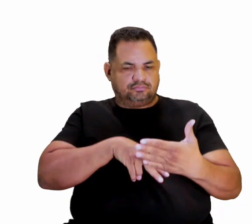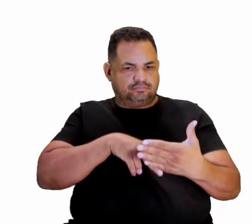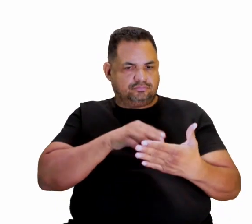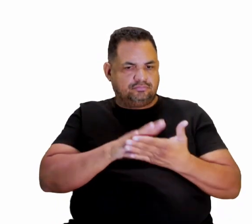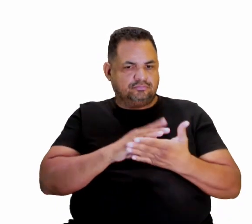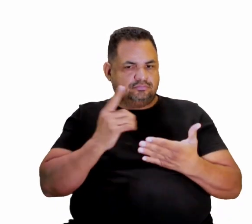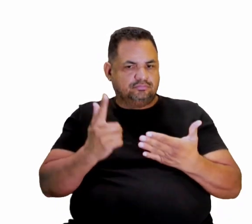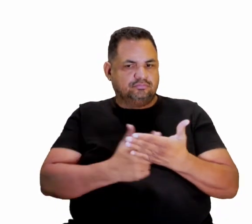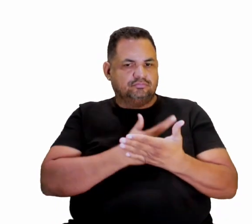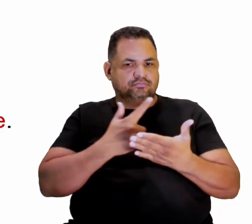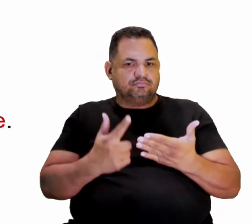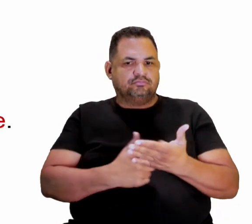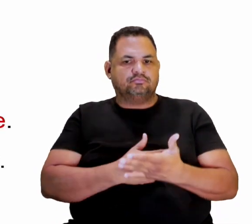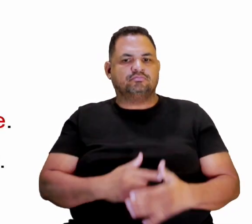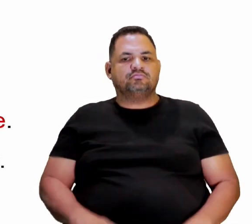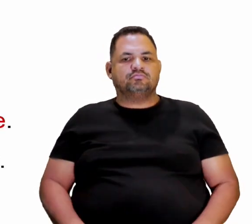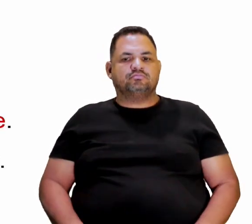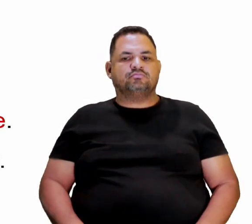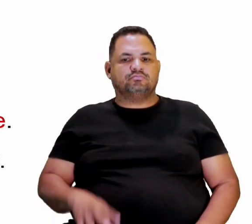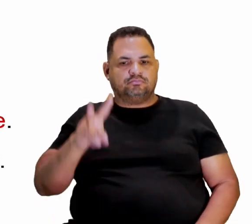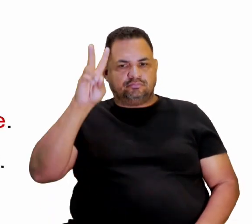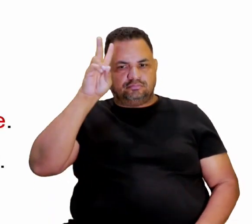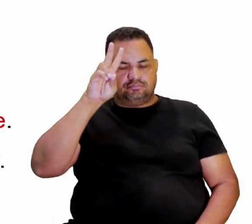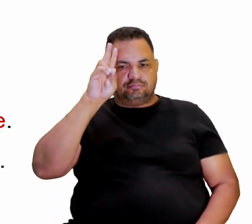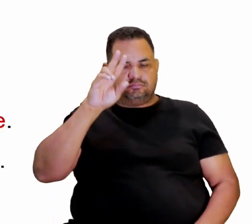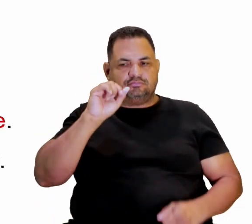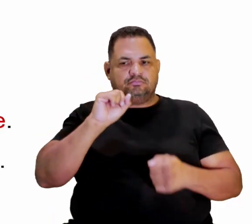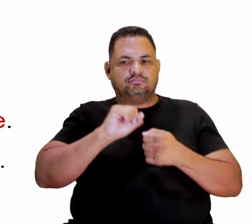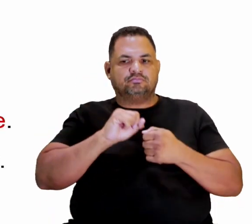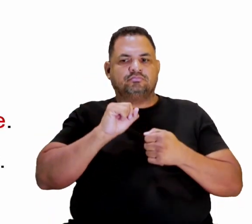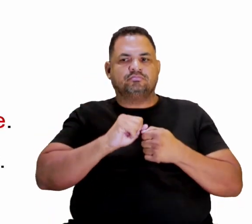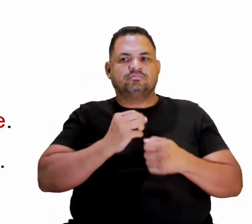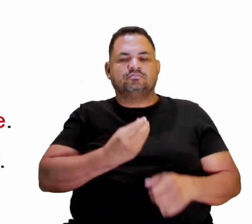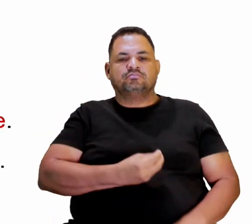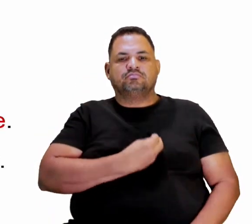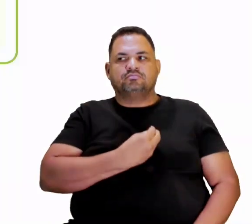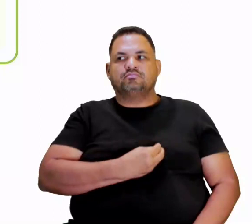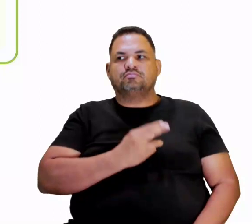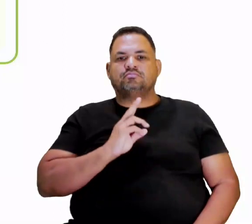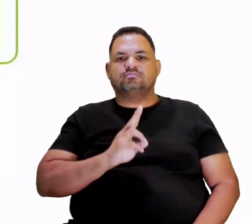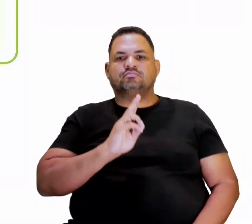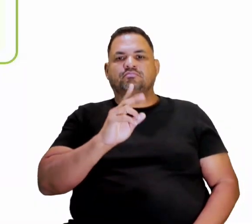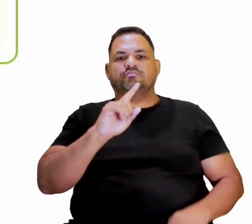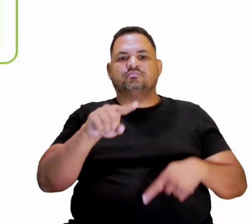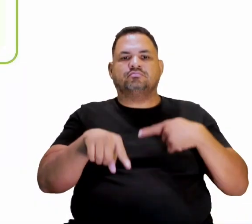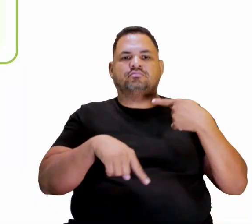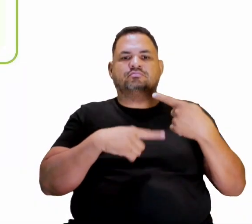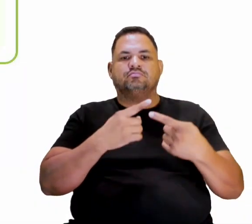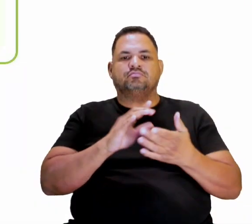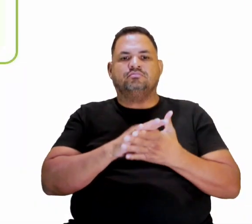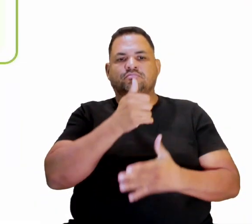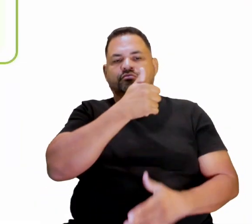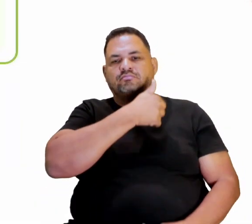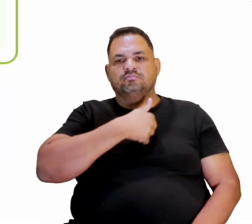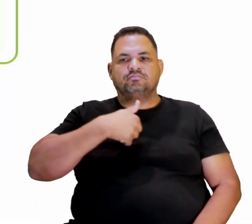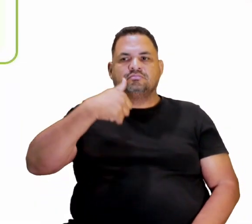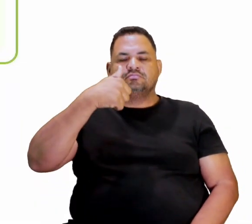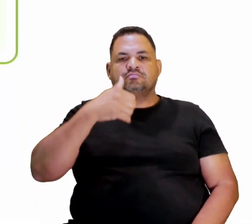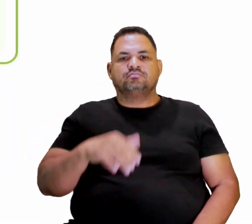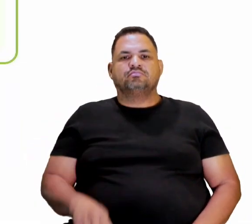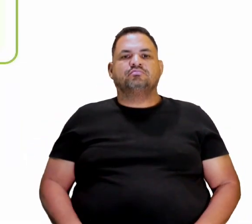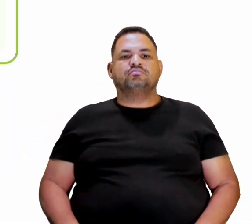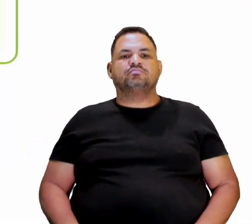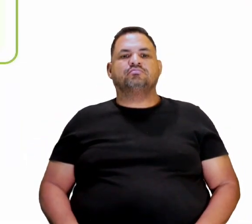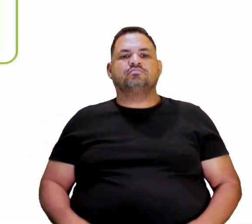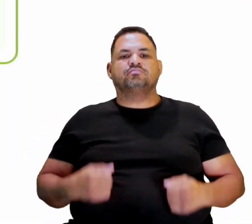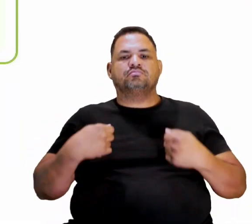livro. Então, olha só, vocês lembram lá que para fazer o present continuous, eu vou até para o próximo slide que está melhor. Para fazer o present